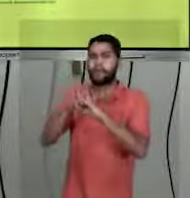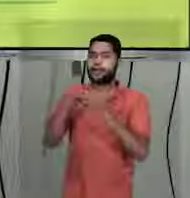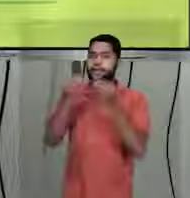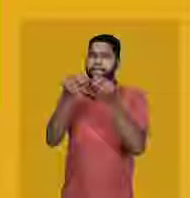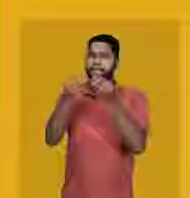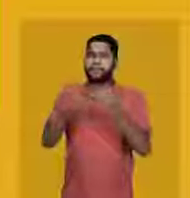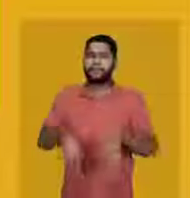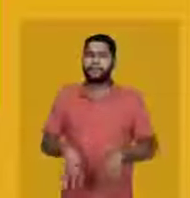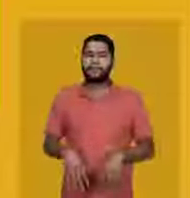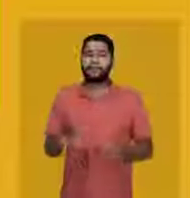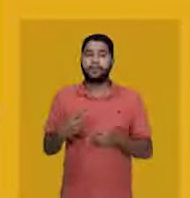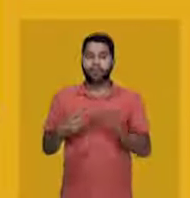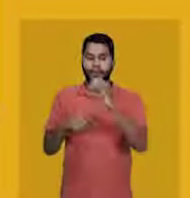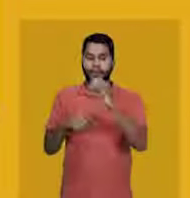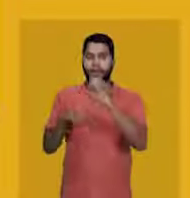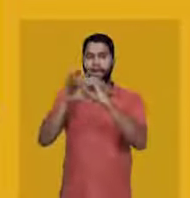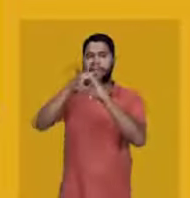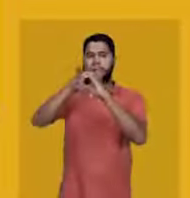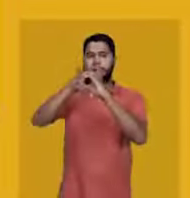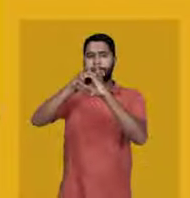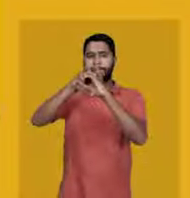certo? Porque a pressão ela vai